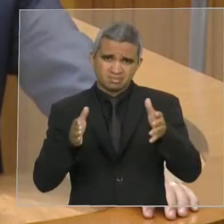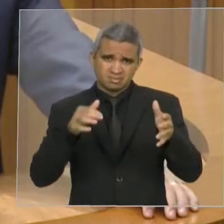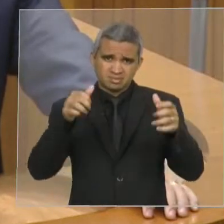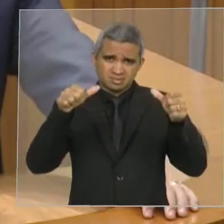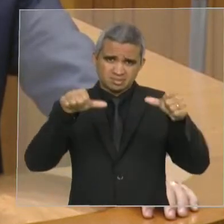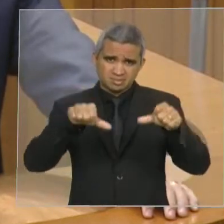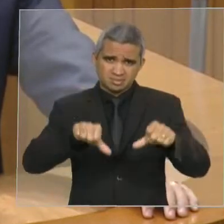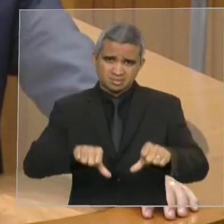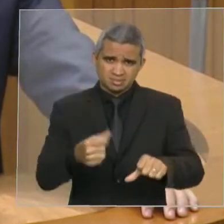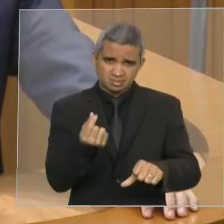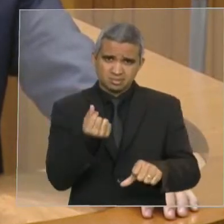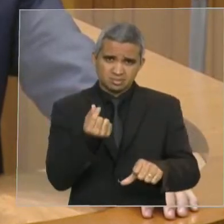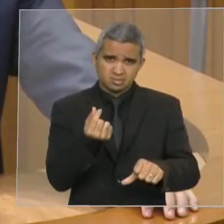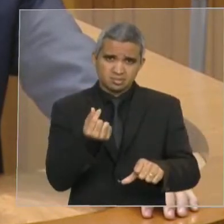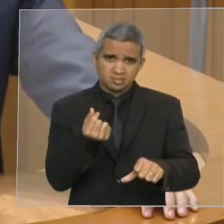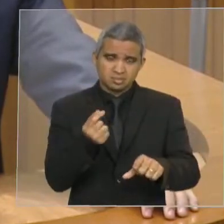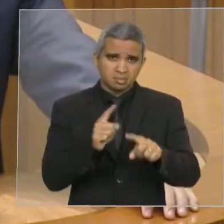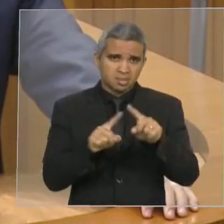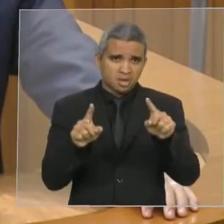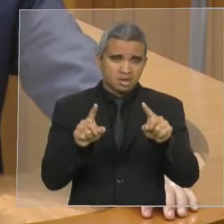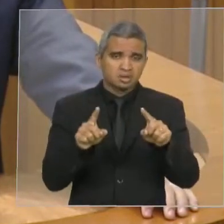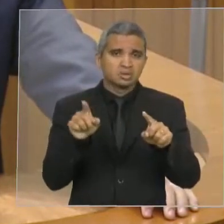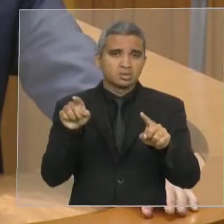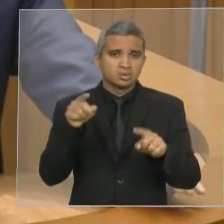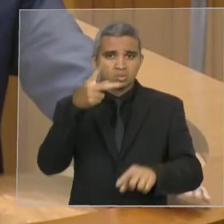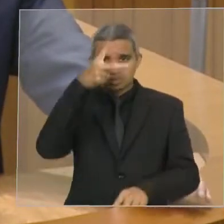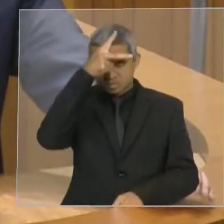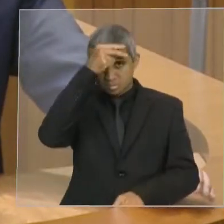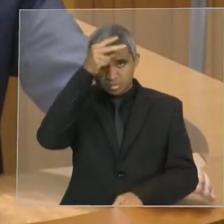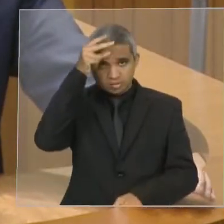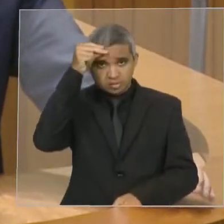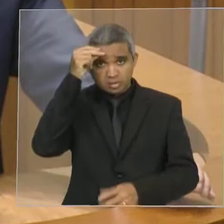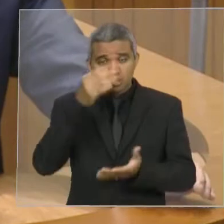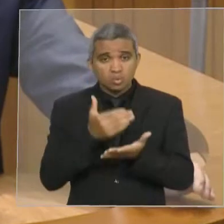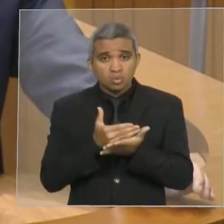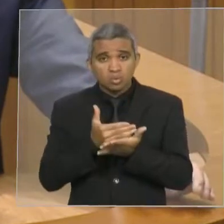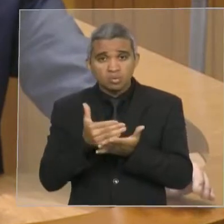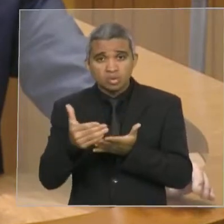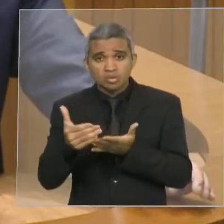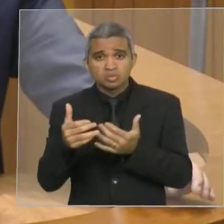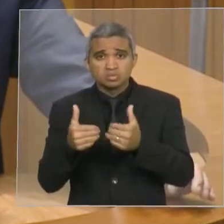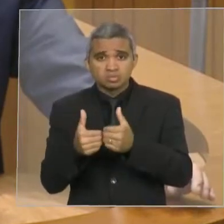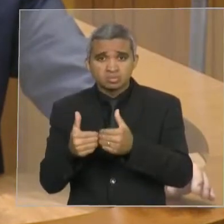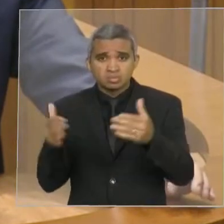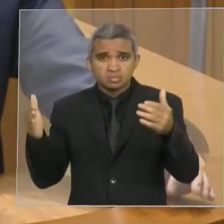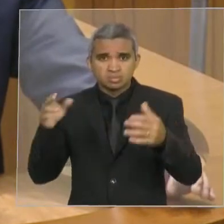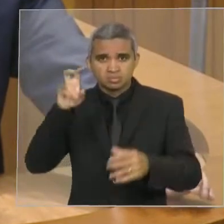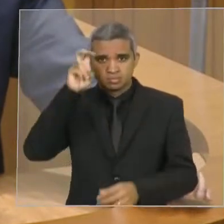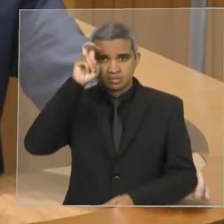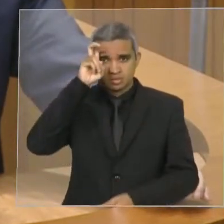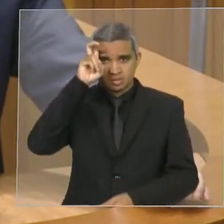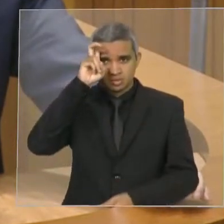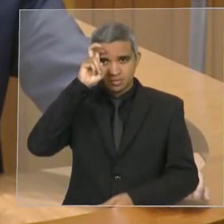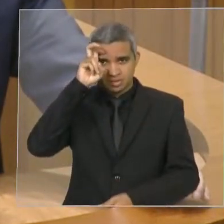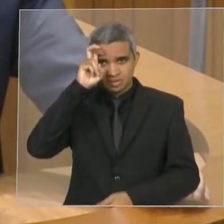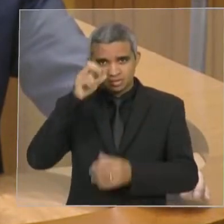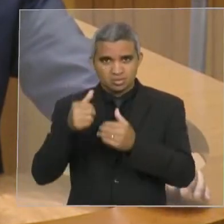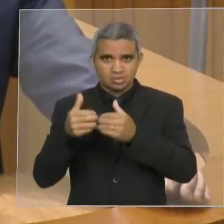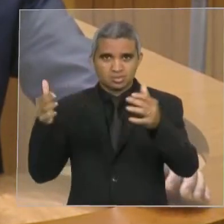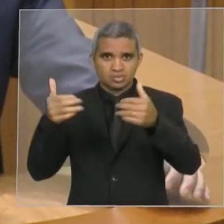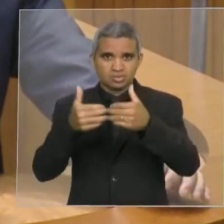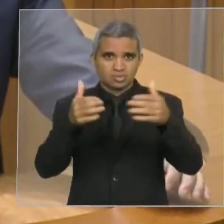comemorar o aniversário da cidade, teve que começar as inaugurações a partir de quinta-feira.